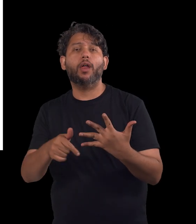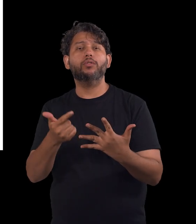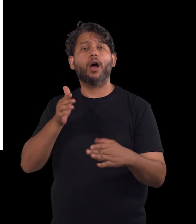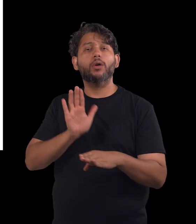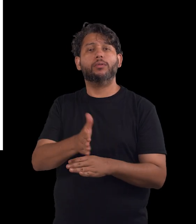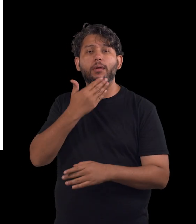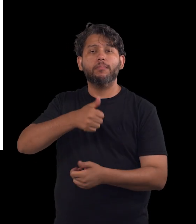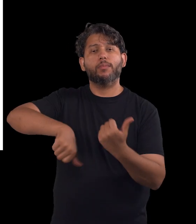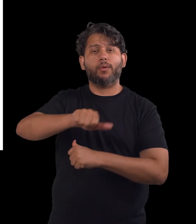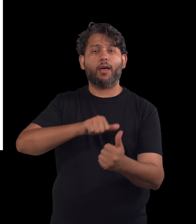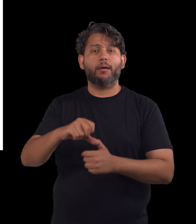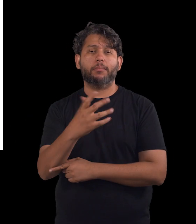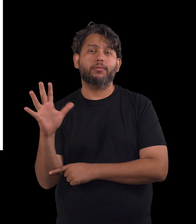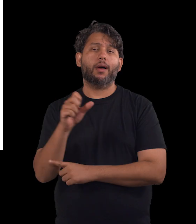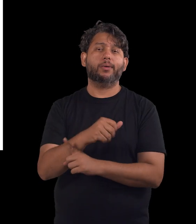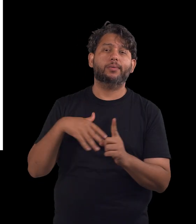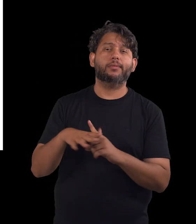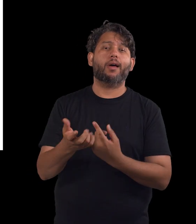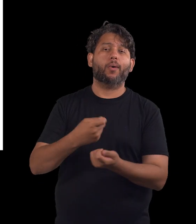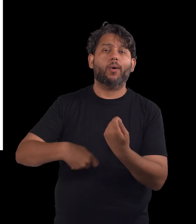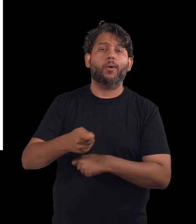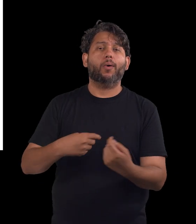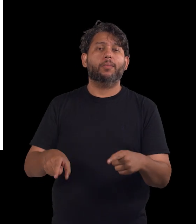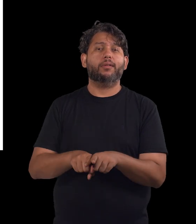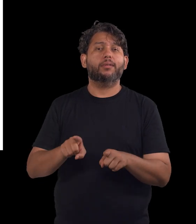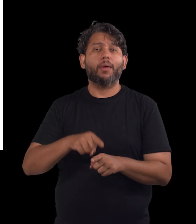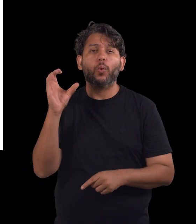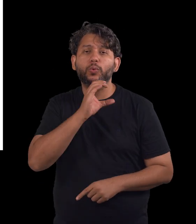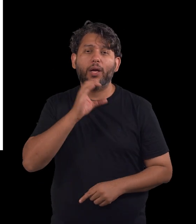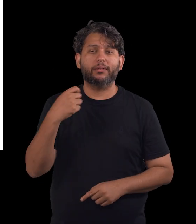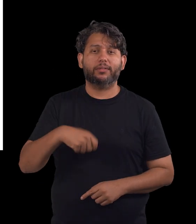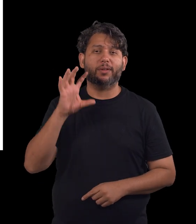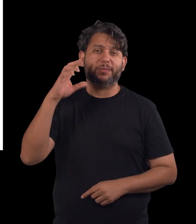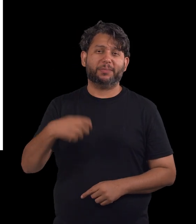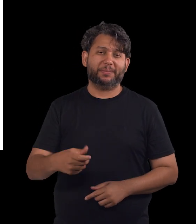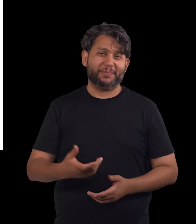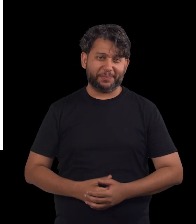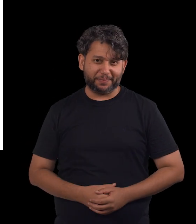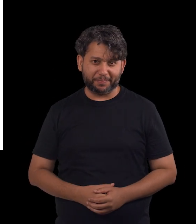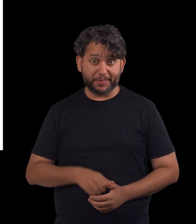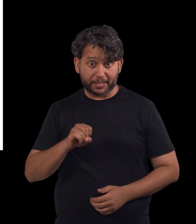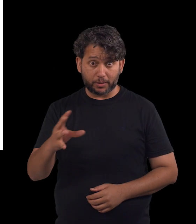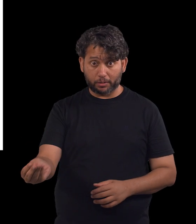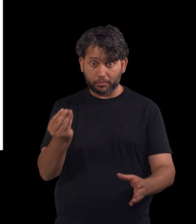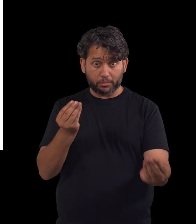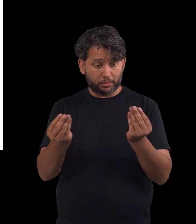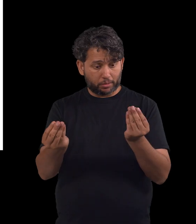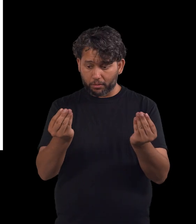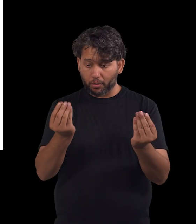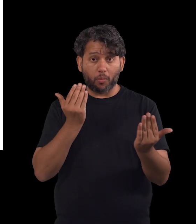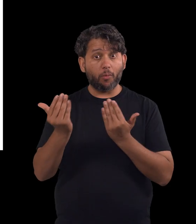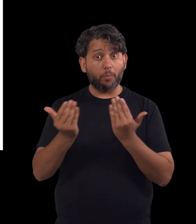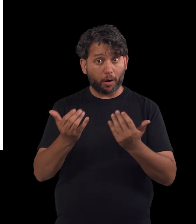diferentes dimensões de impacto, como ambiental, social, econômico e grau de urgência. Ao comparar